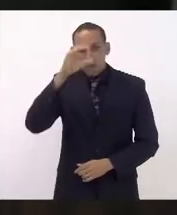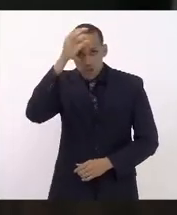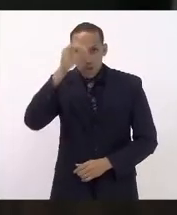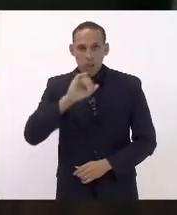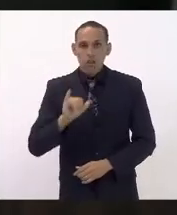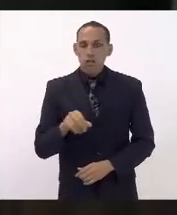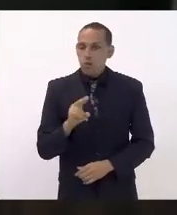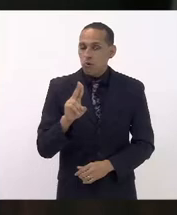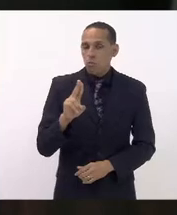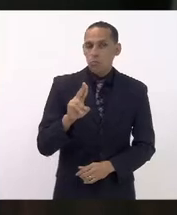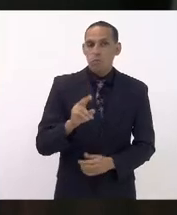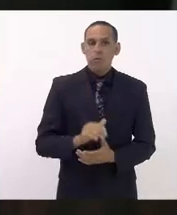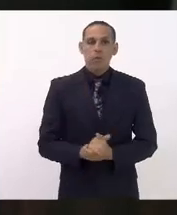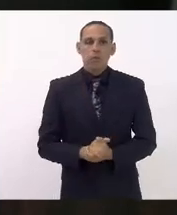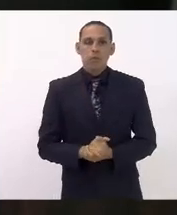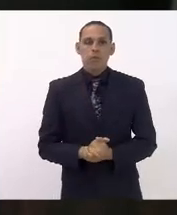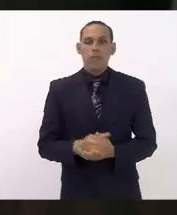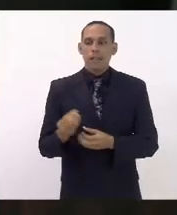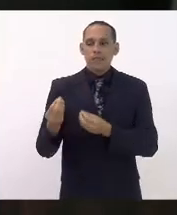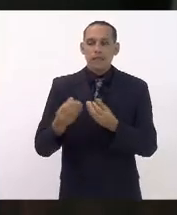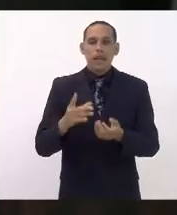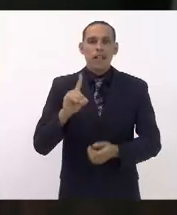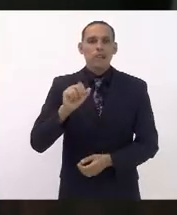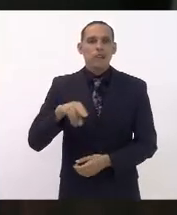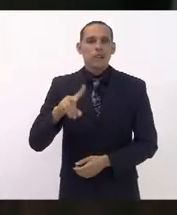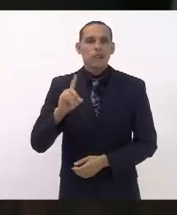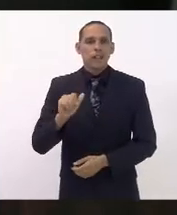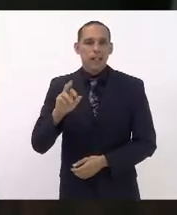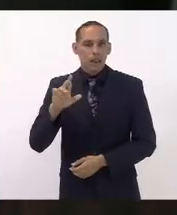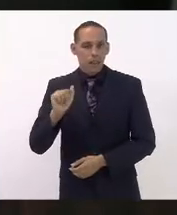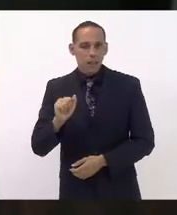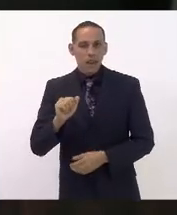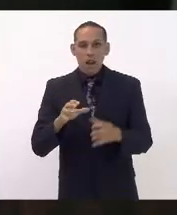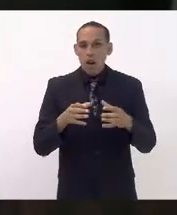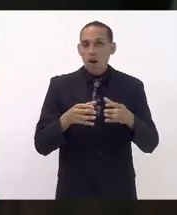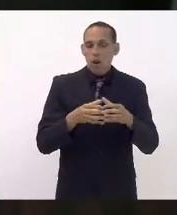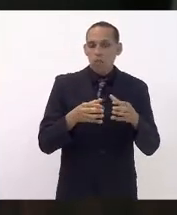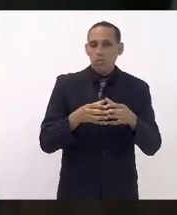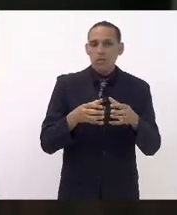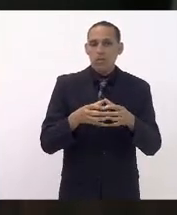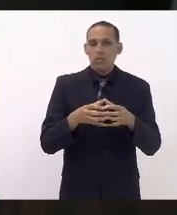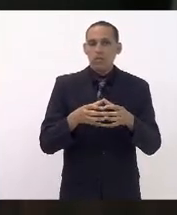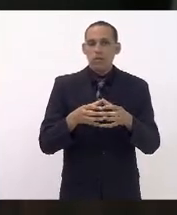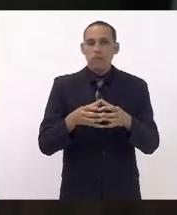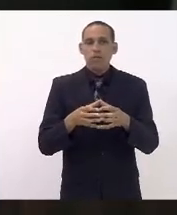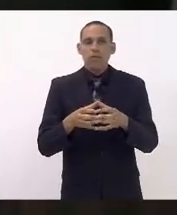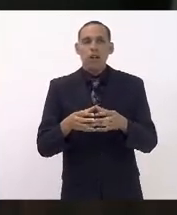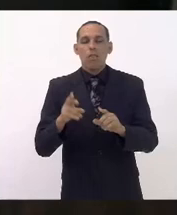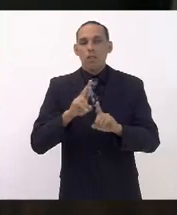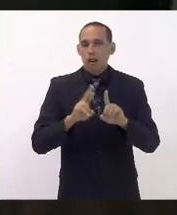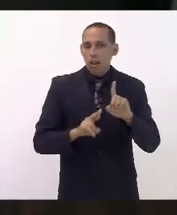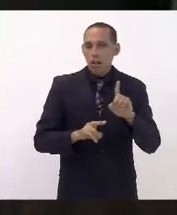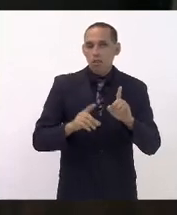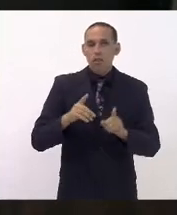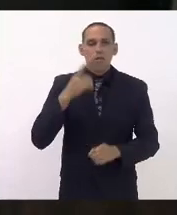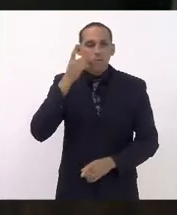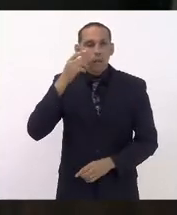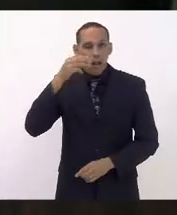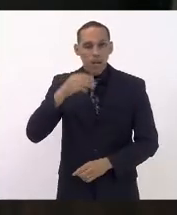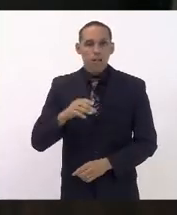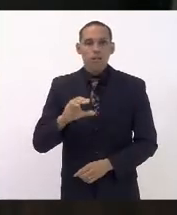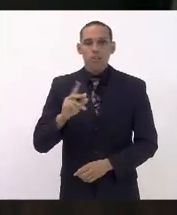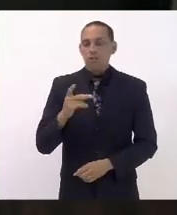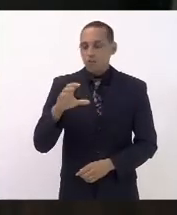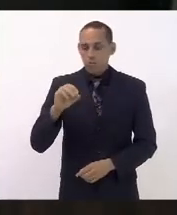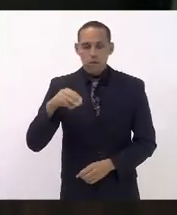a senhora Alessandra Moreira dos Santos. Presidente da Comissão de Normas Internas e Proporções Externas, favorável, relator, deputado Chico Machado. Em